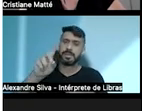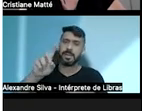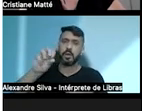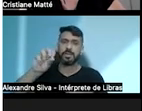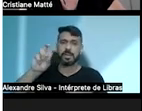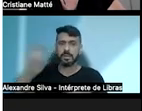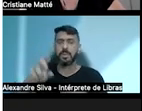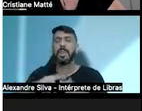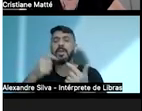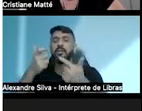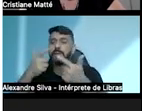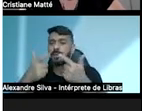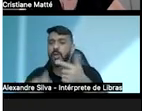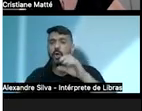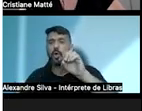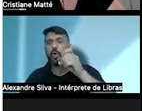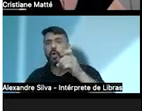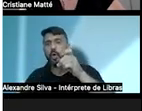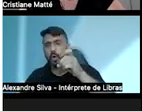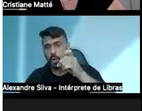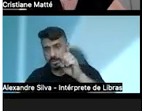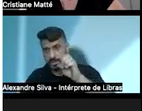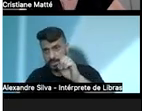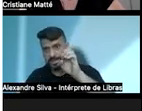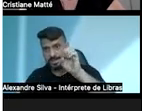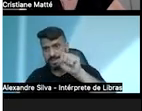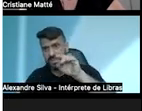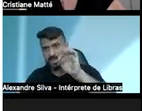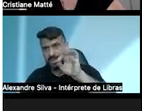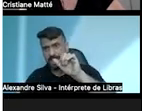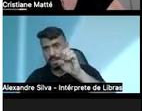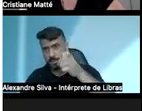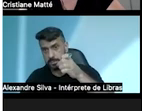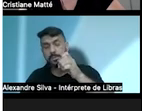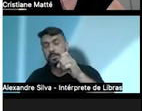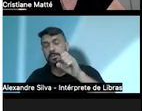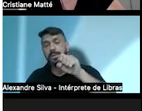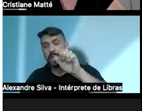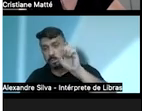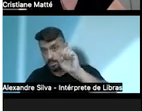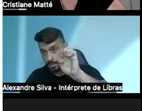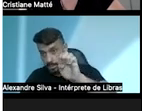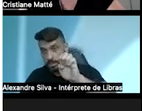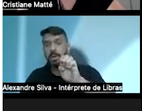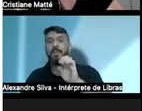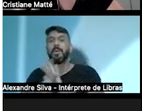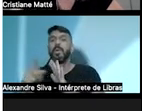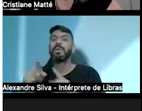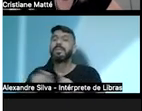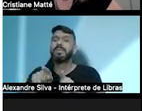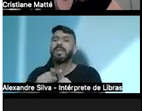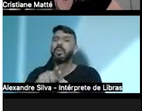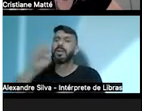avaliamos a atividade da oxitonitricosintase induzível, e aqui a gente vê um aumento dos níveis dessa enzima, que